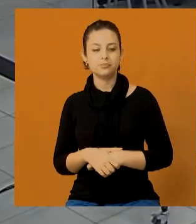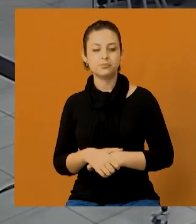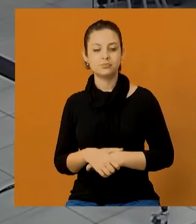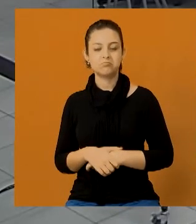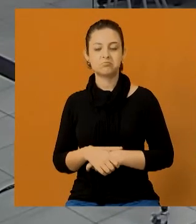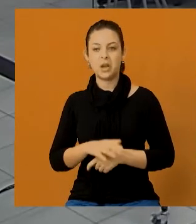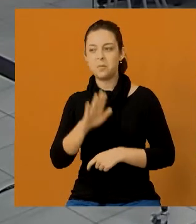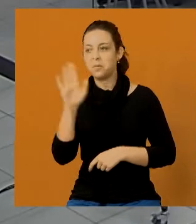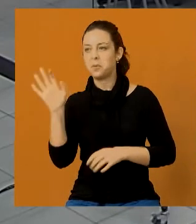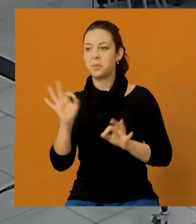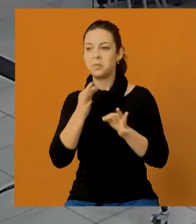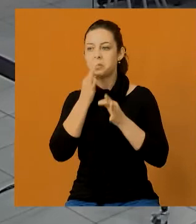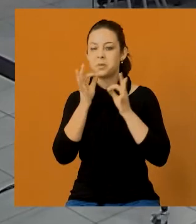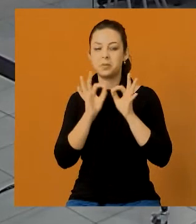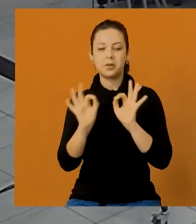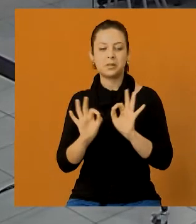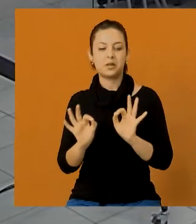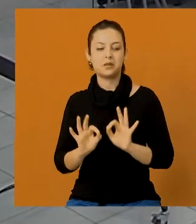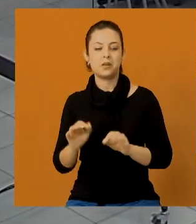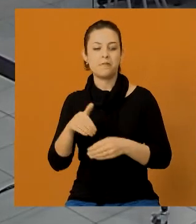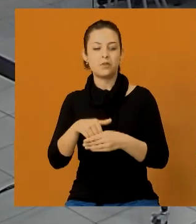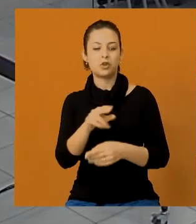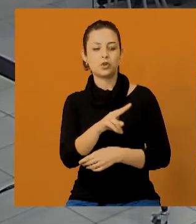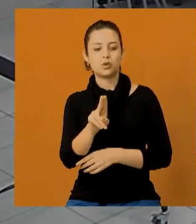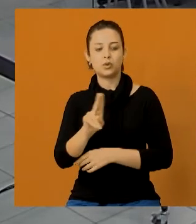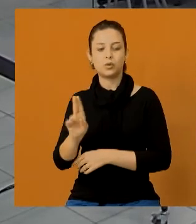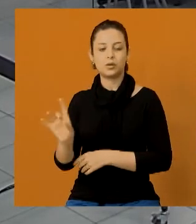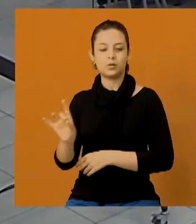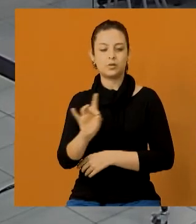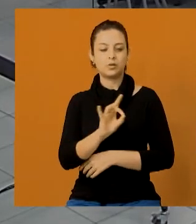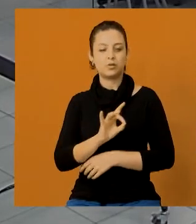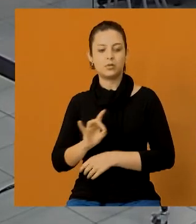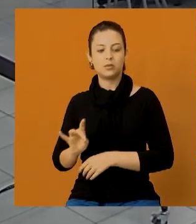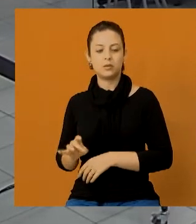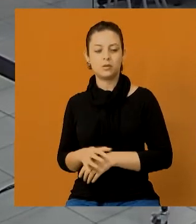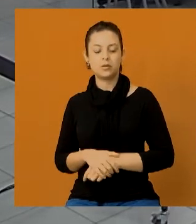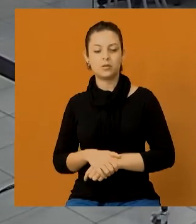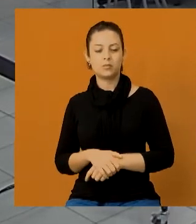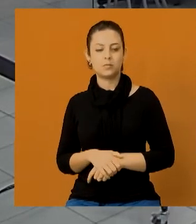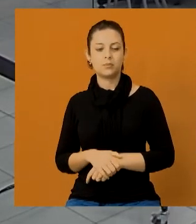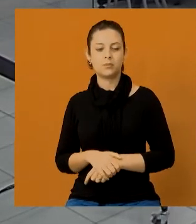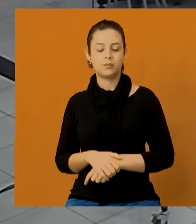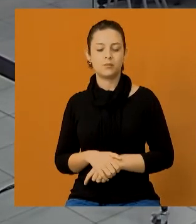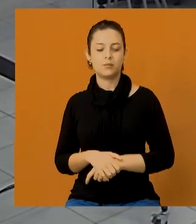Não havendo observação dos nobres pares, para votação na forma nominal.